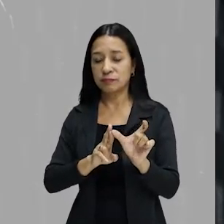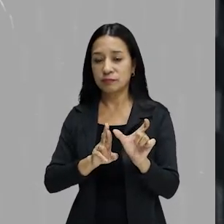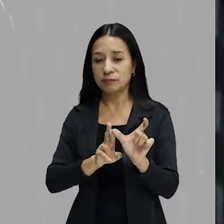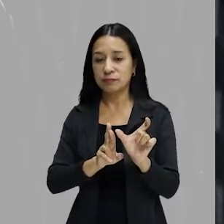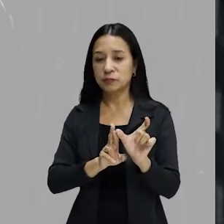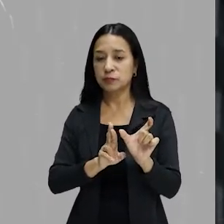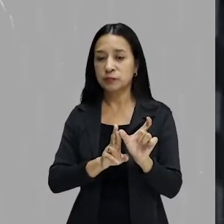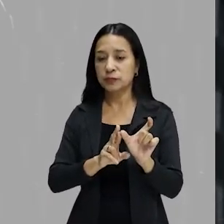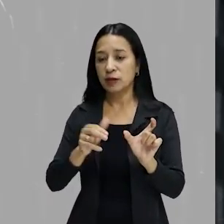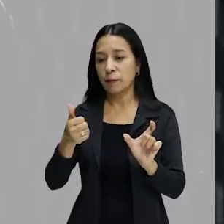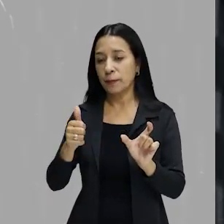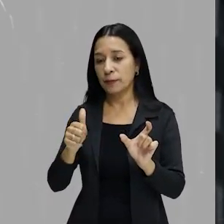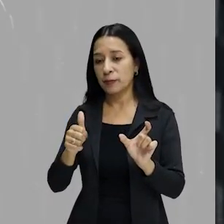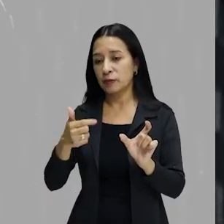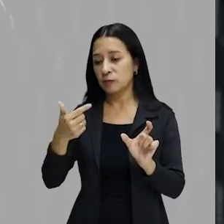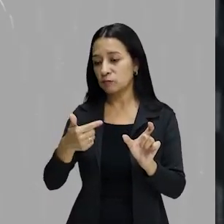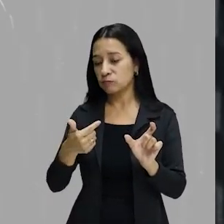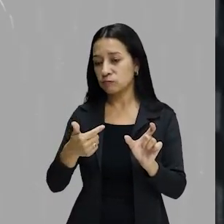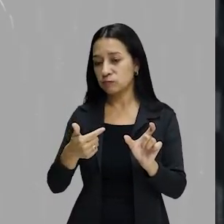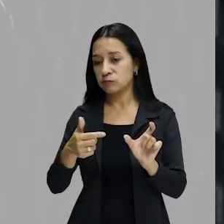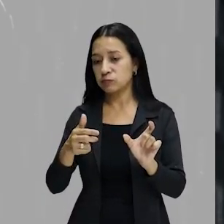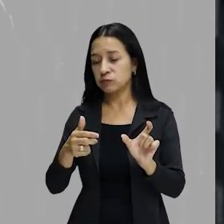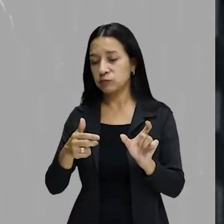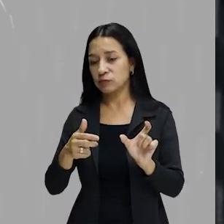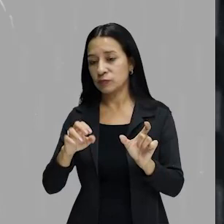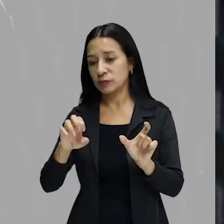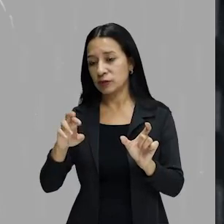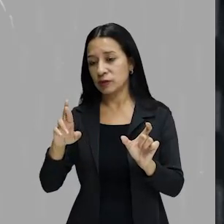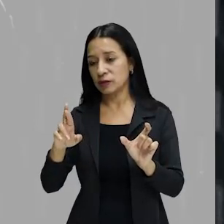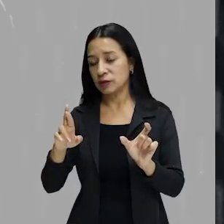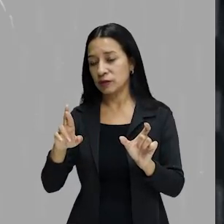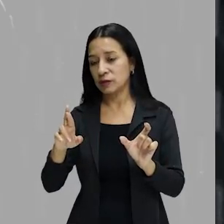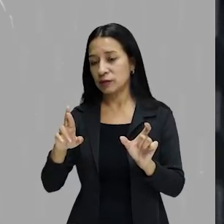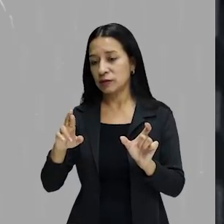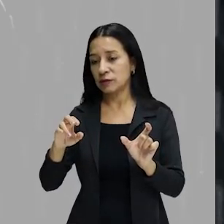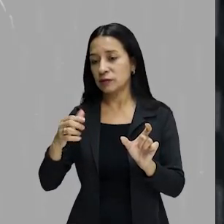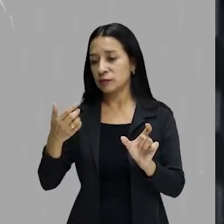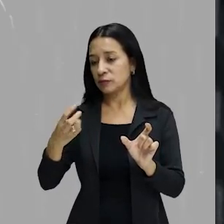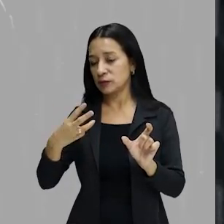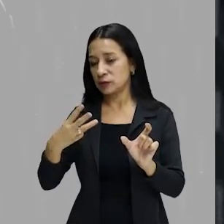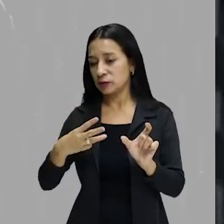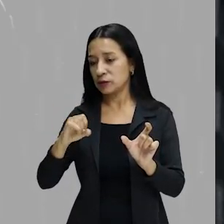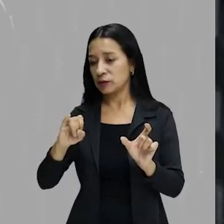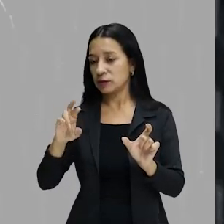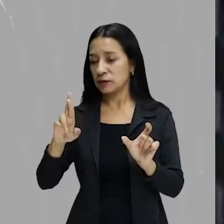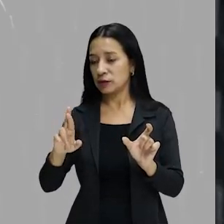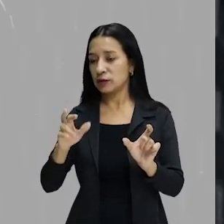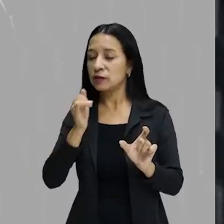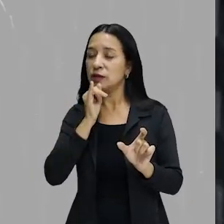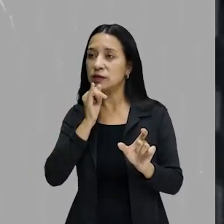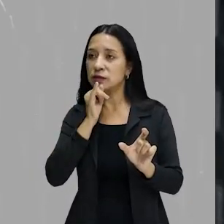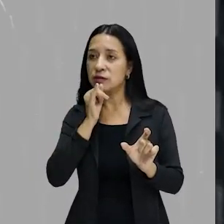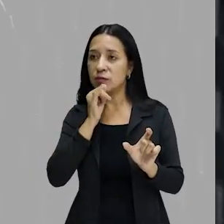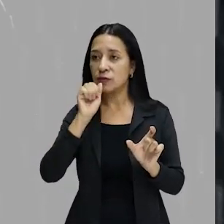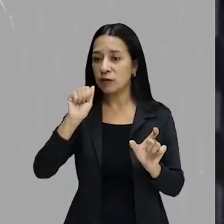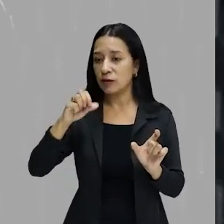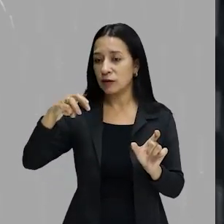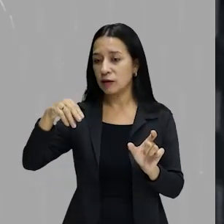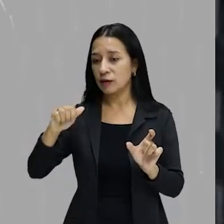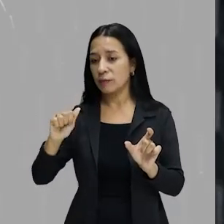primeira conjugação, segunda conjugação R, terceira conjugação IR. Exemplo,